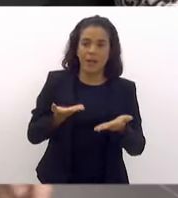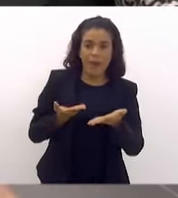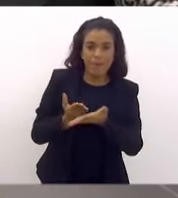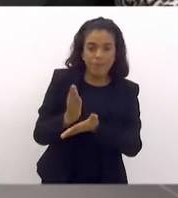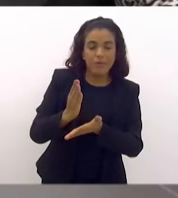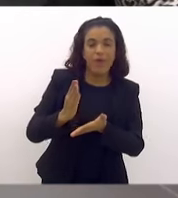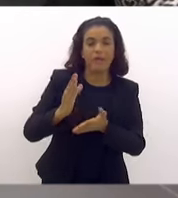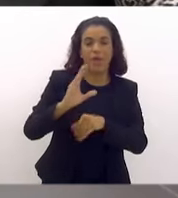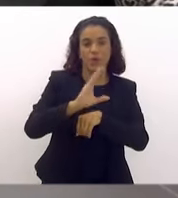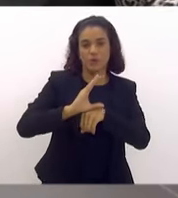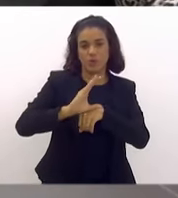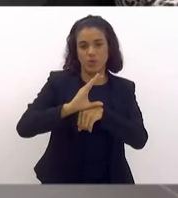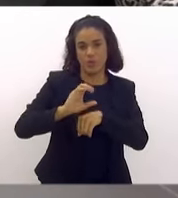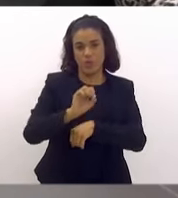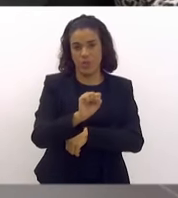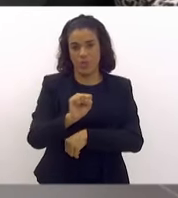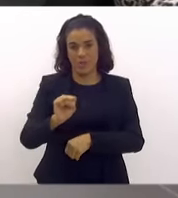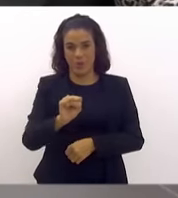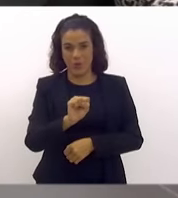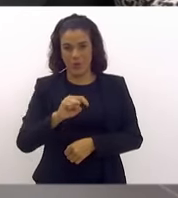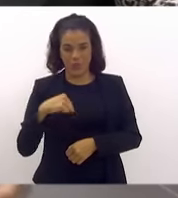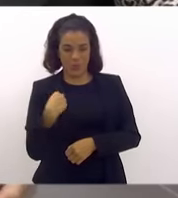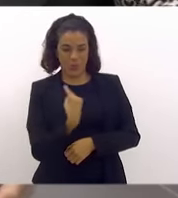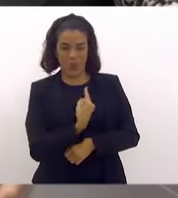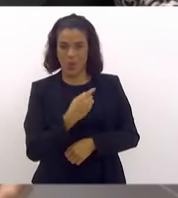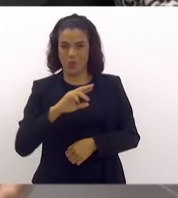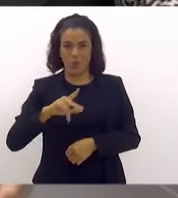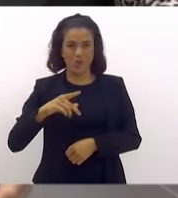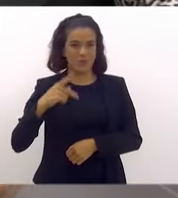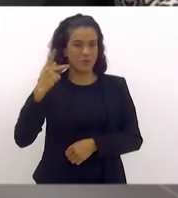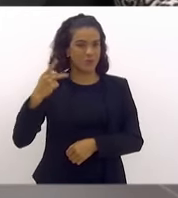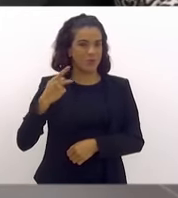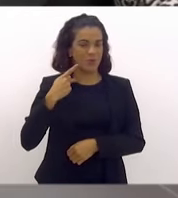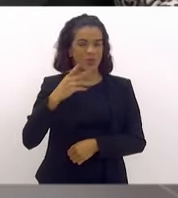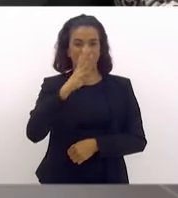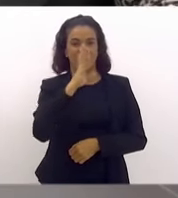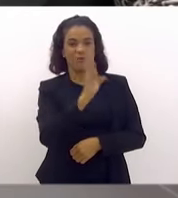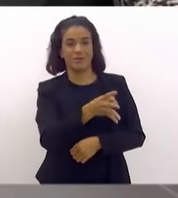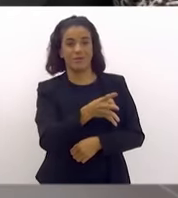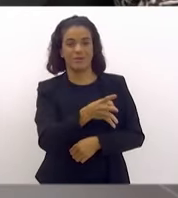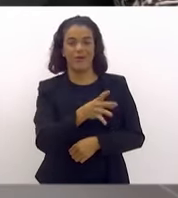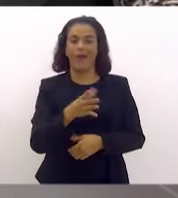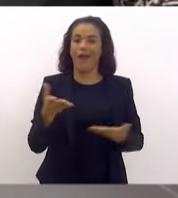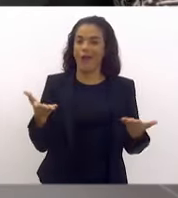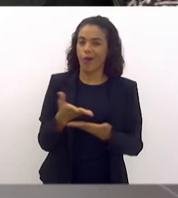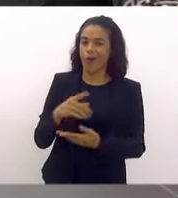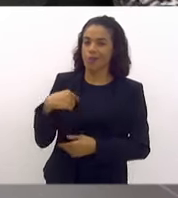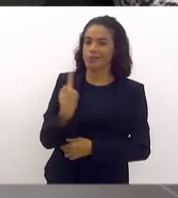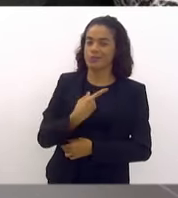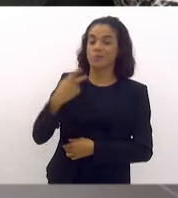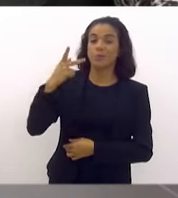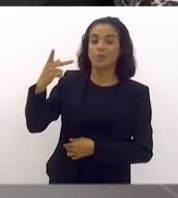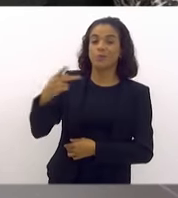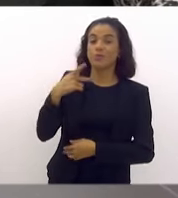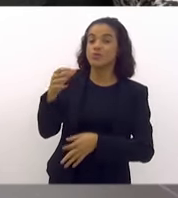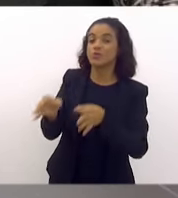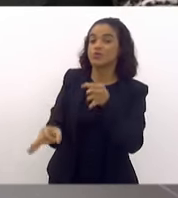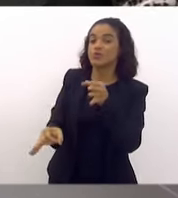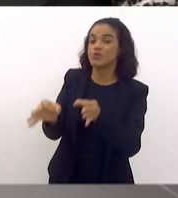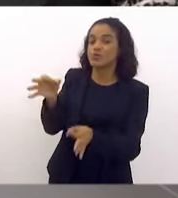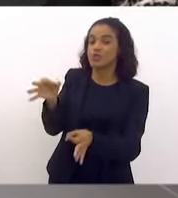88 Nós não somos mais promotores de ação somos promotores de Justiça então se não há